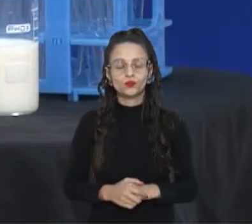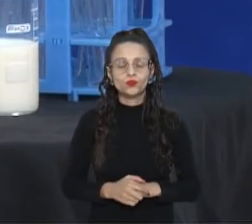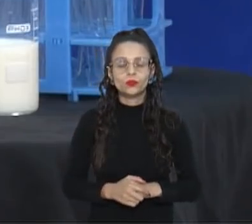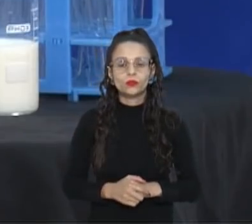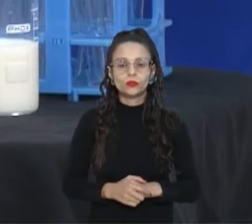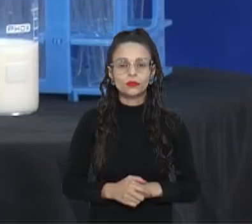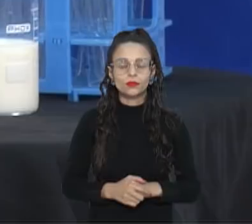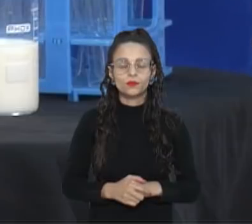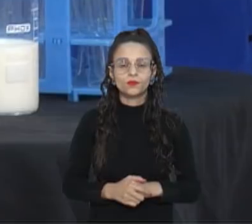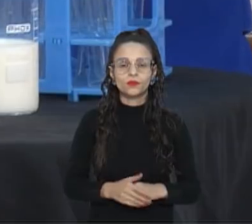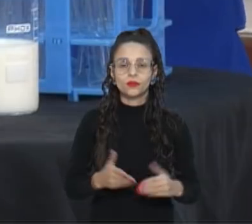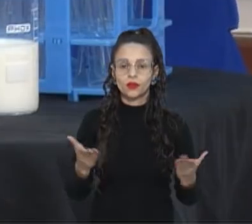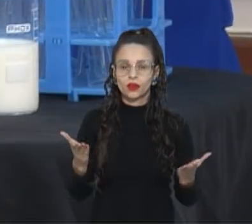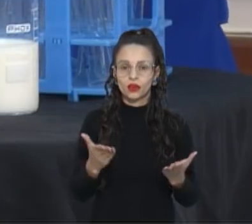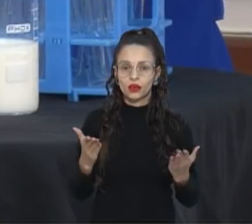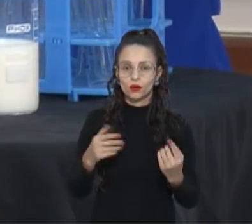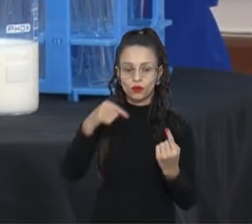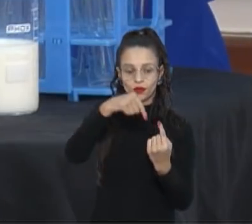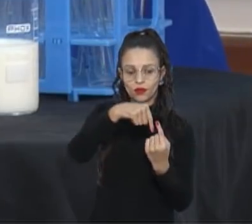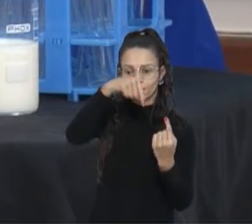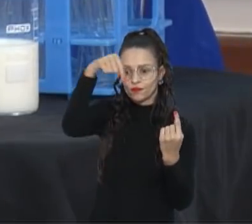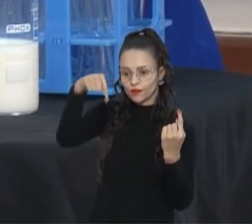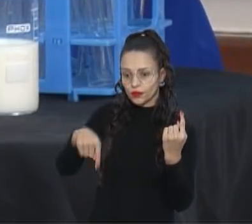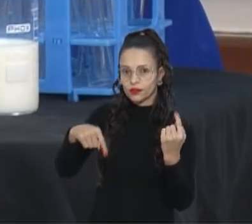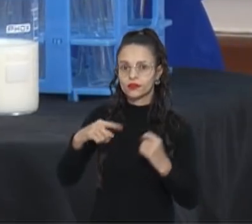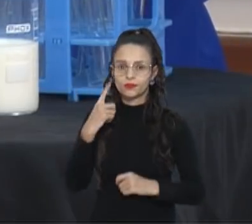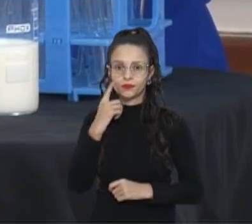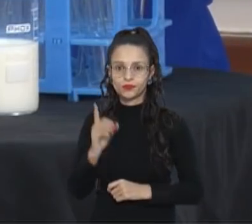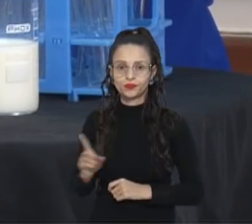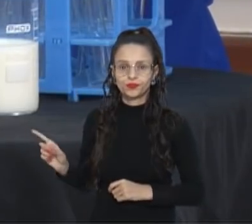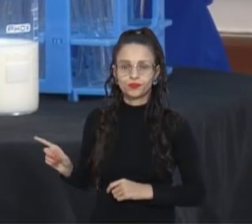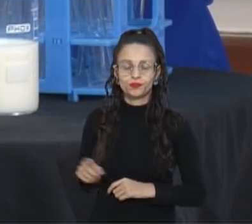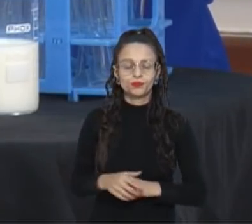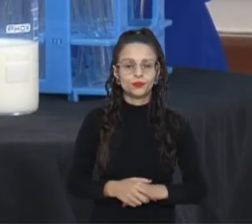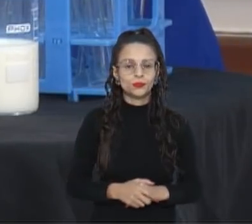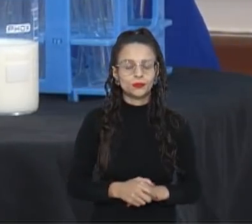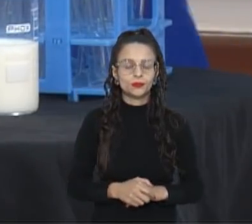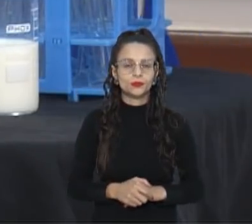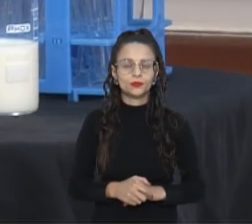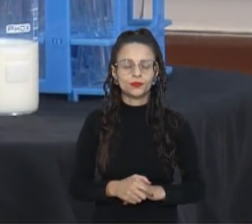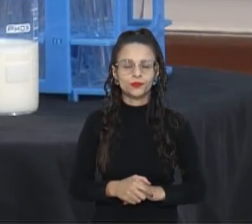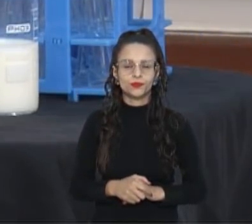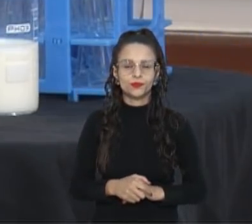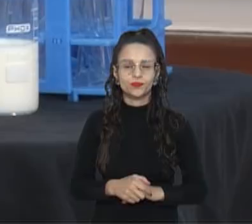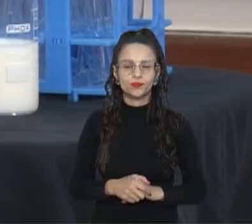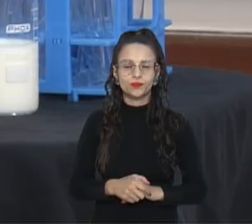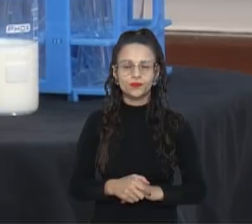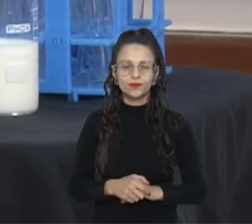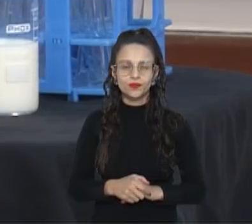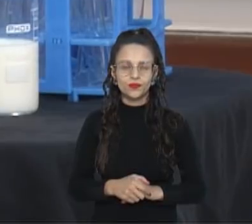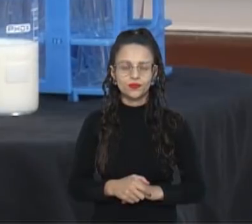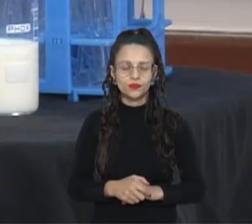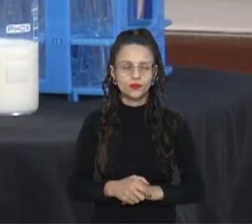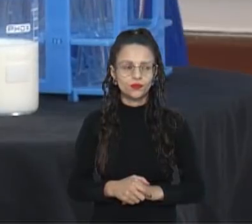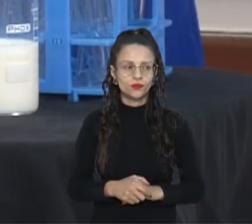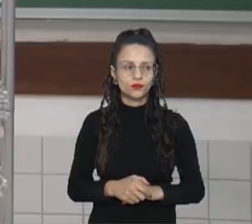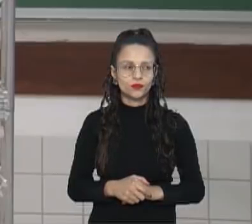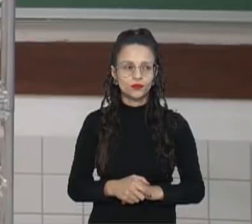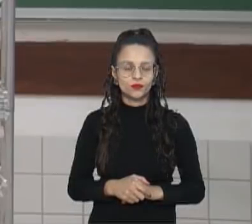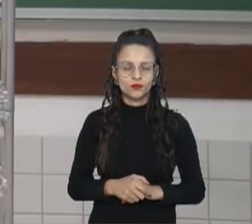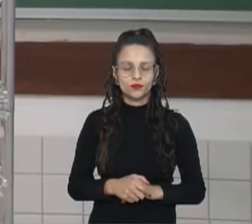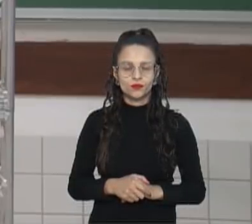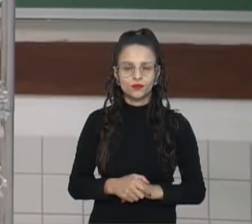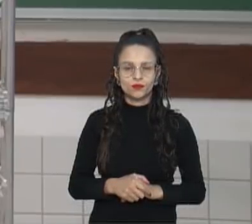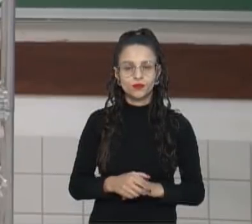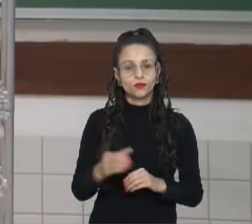azul. Vou colocar a fita indicadora. E enquanto a fita indicadora toma um banho ali, vou adicionar aqui o suco de